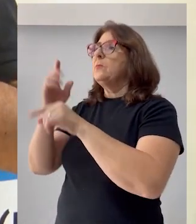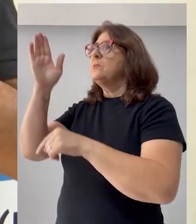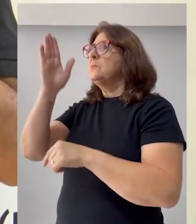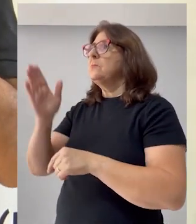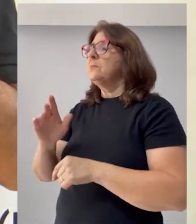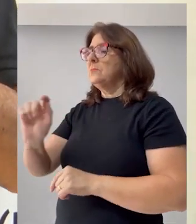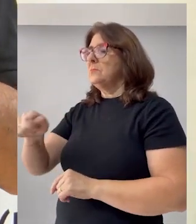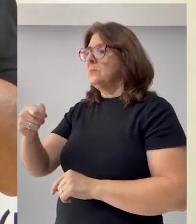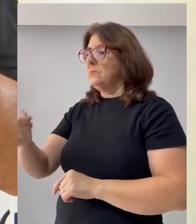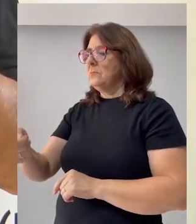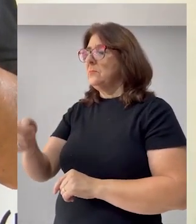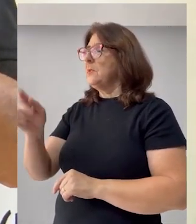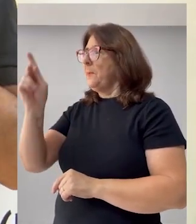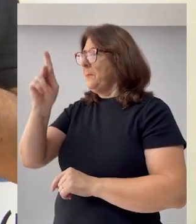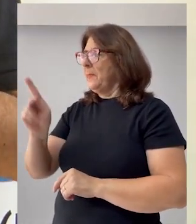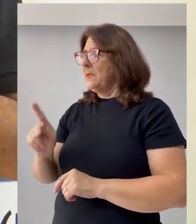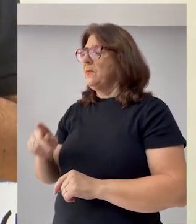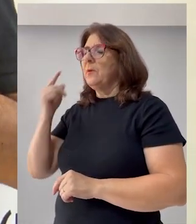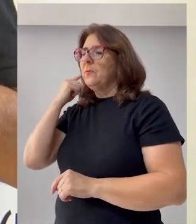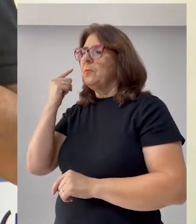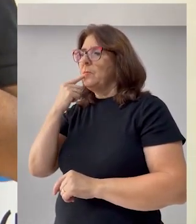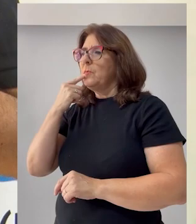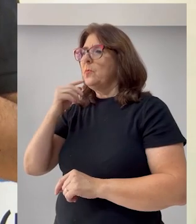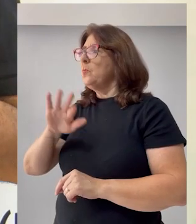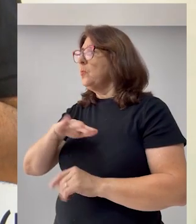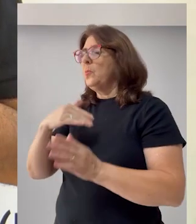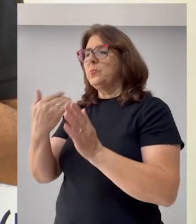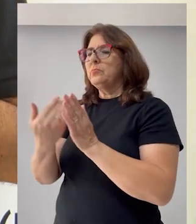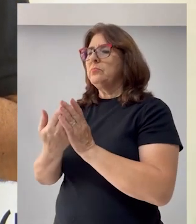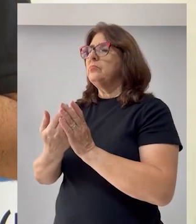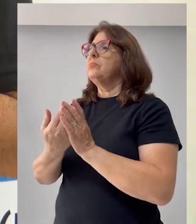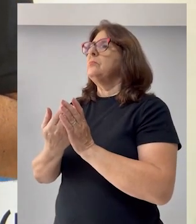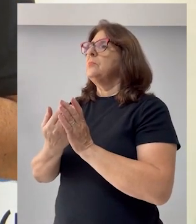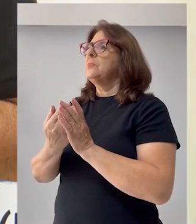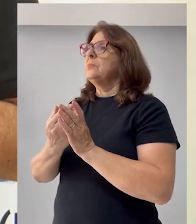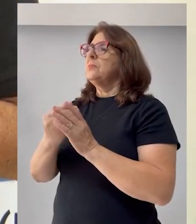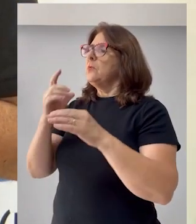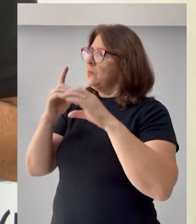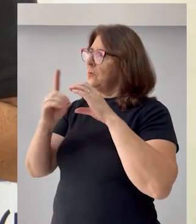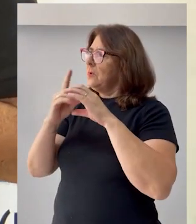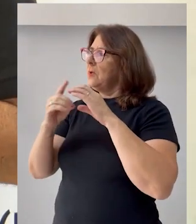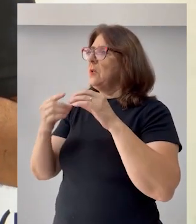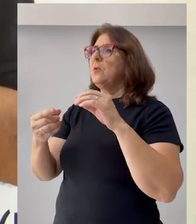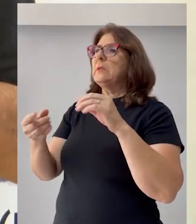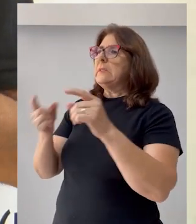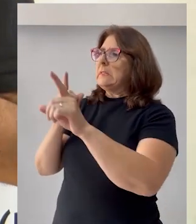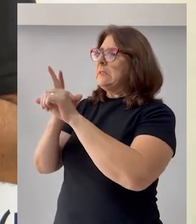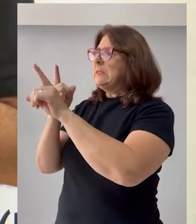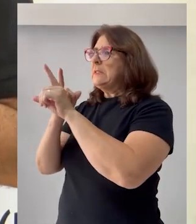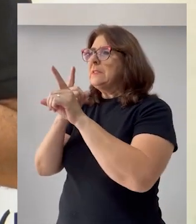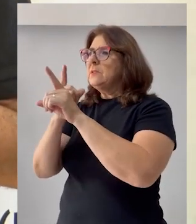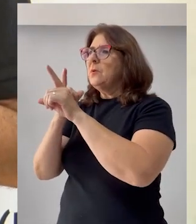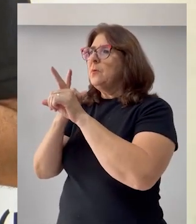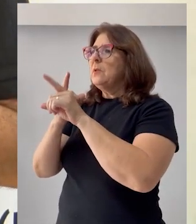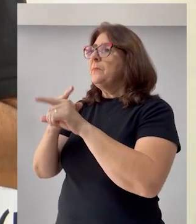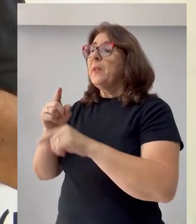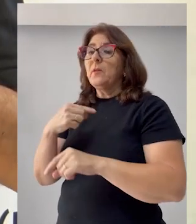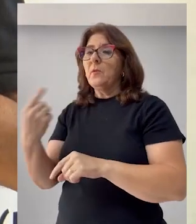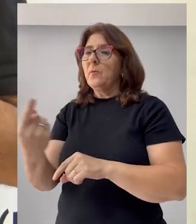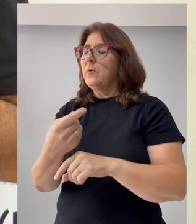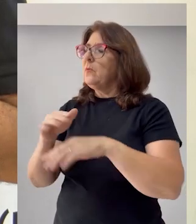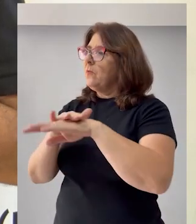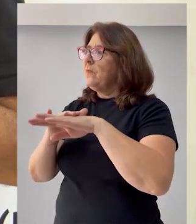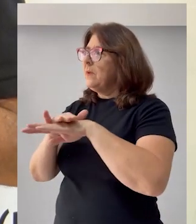coordenadores, tanto regionais, também paroquiais que estão lá, de ocesanos. A gente conversou muito assim, a gente vê que